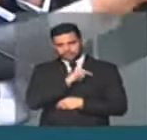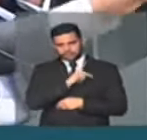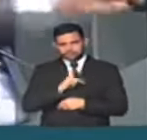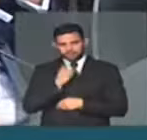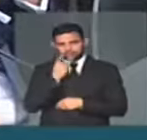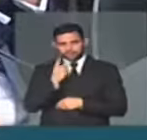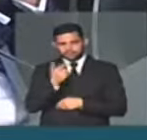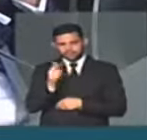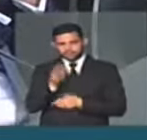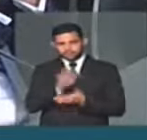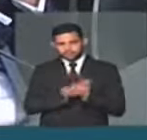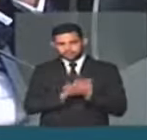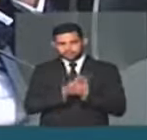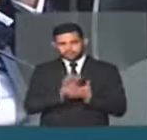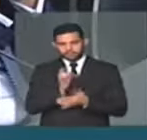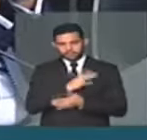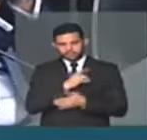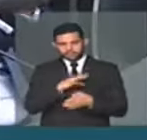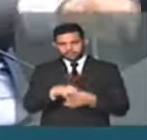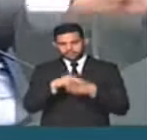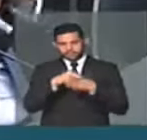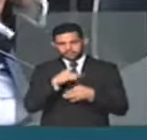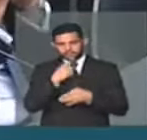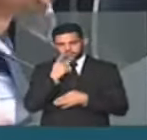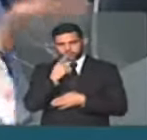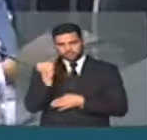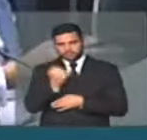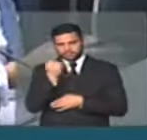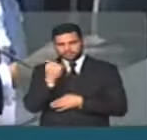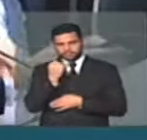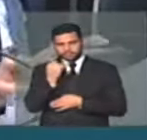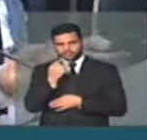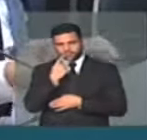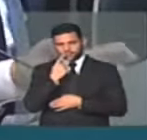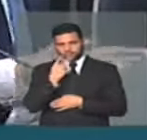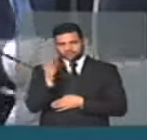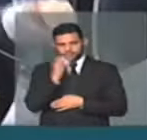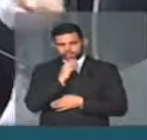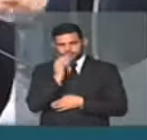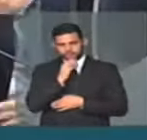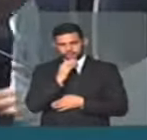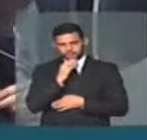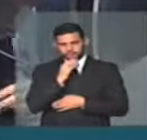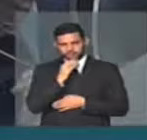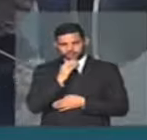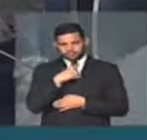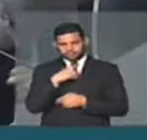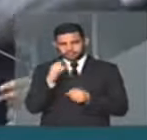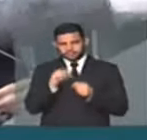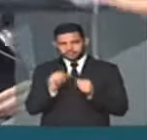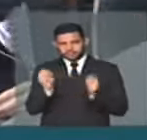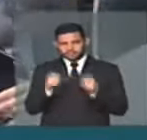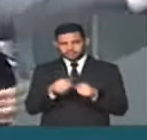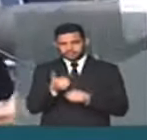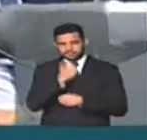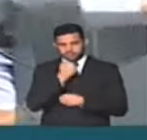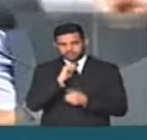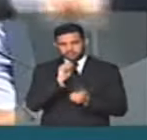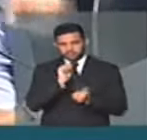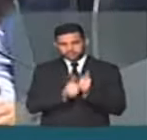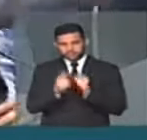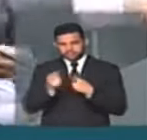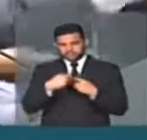está colocando, não tenham medo, os líderes, um argumento que é importante que levantaram de última hora. Ah, vai ser possível beber,